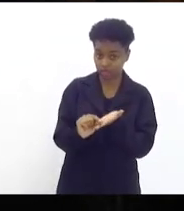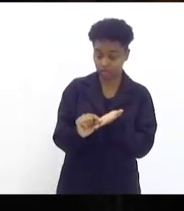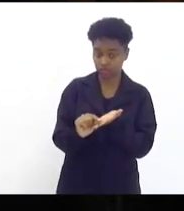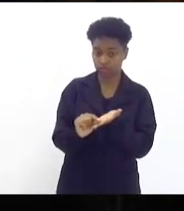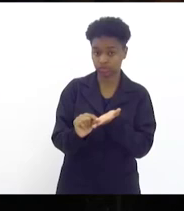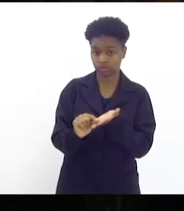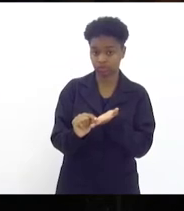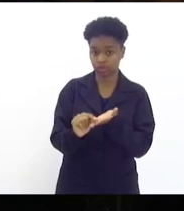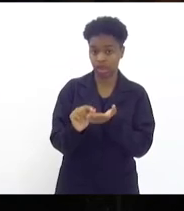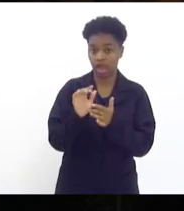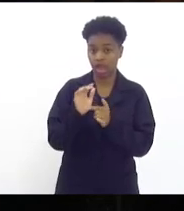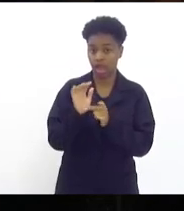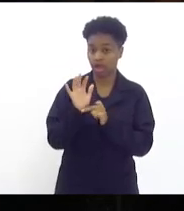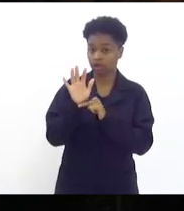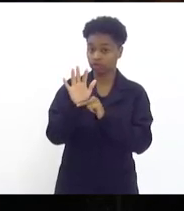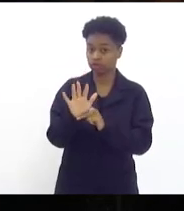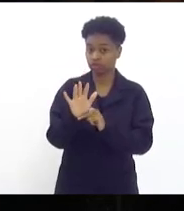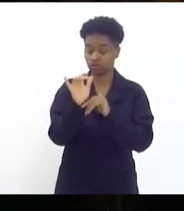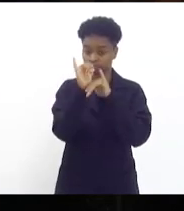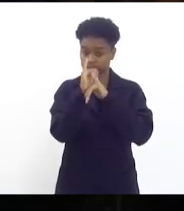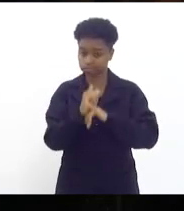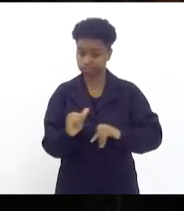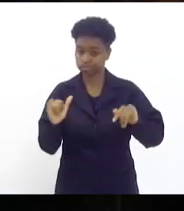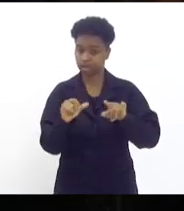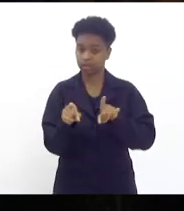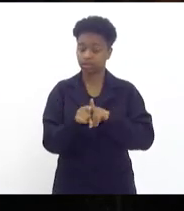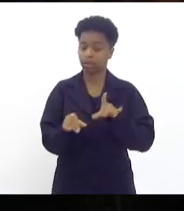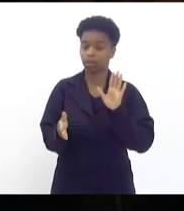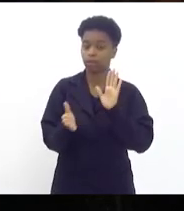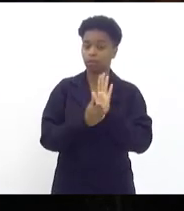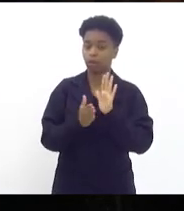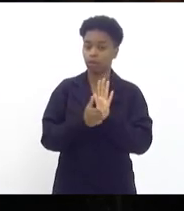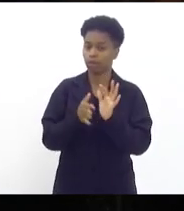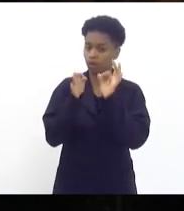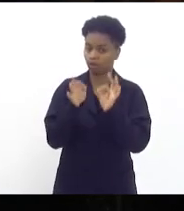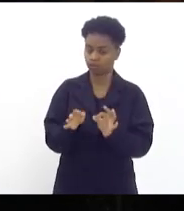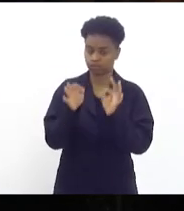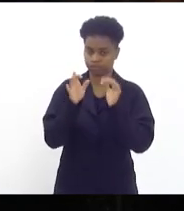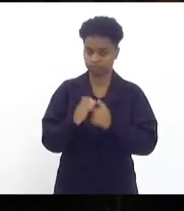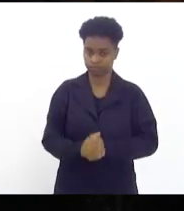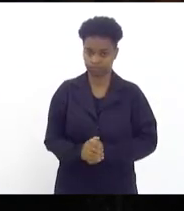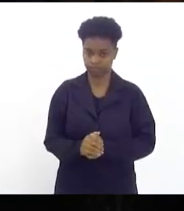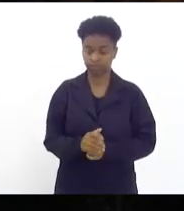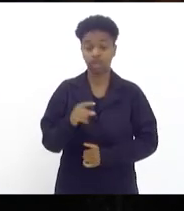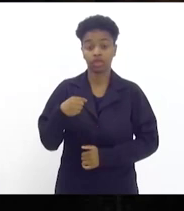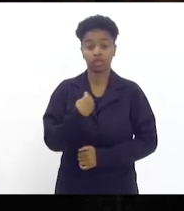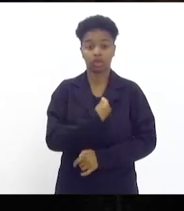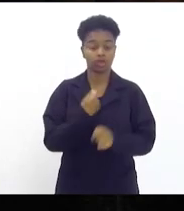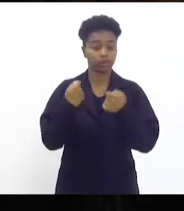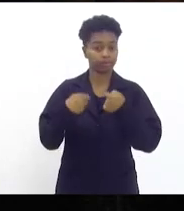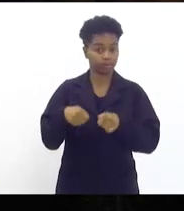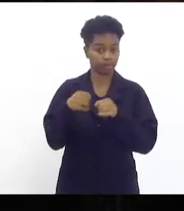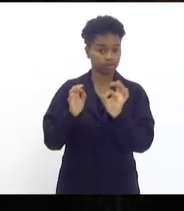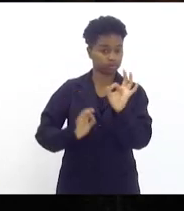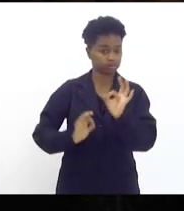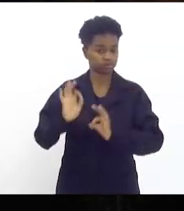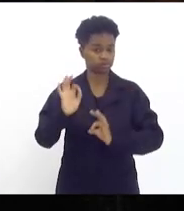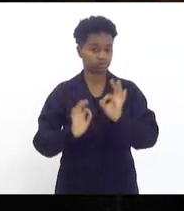como Alerta e uma proposta concreta que nós nos mobilizamos